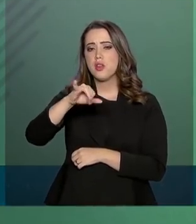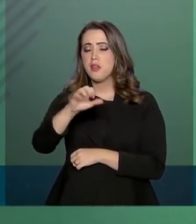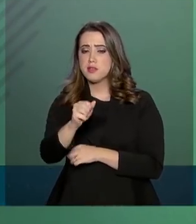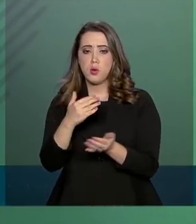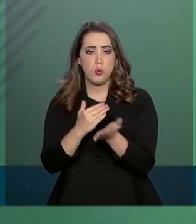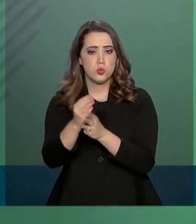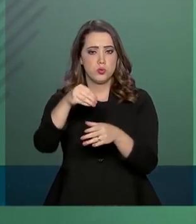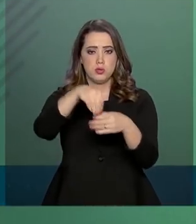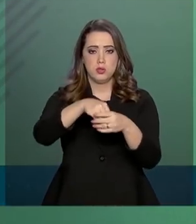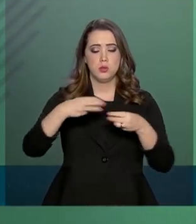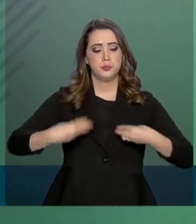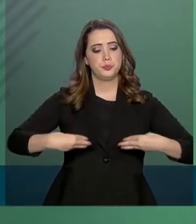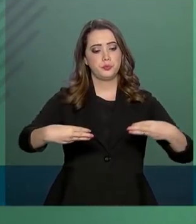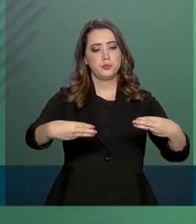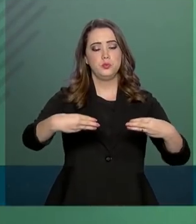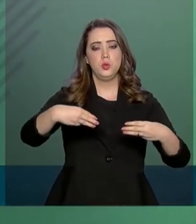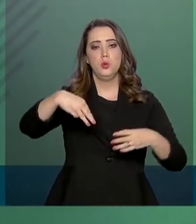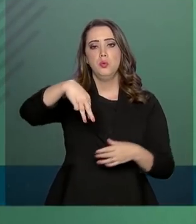exteriores